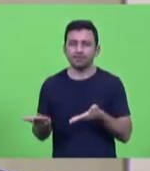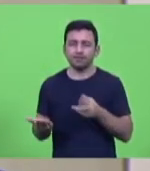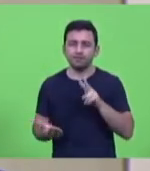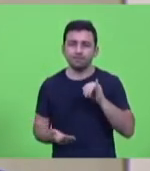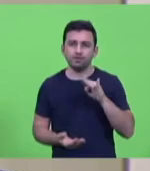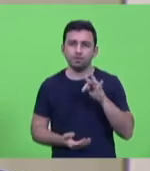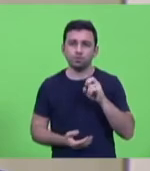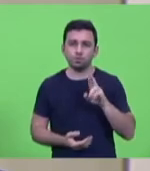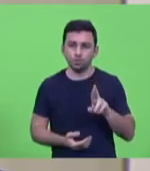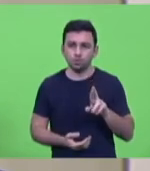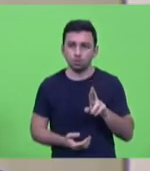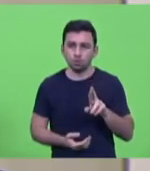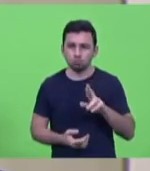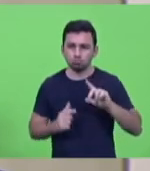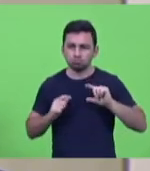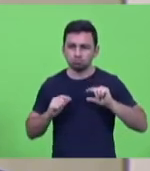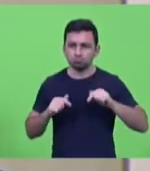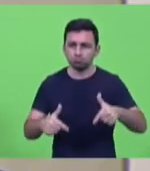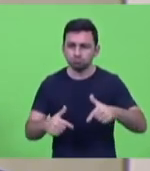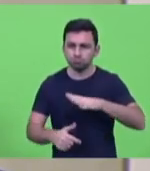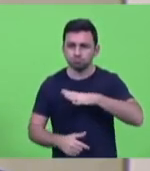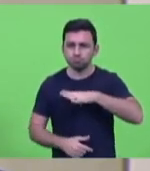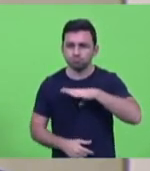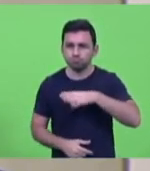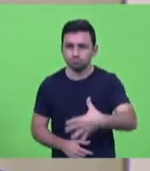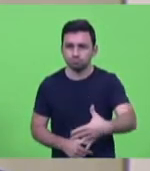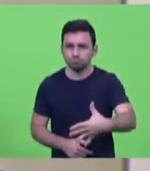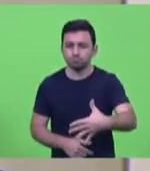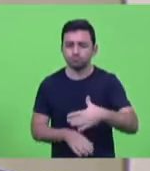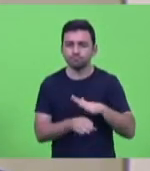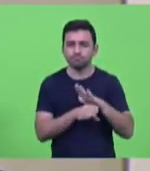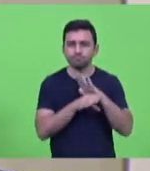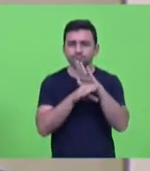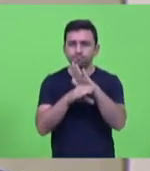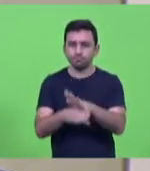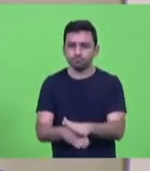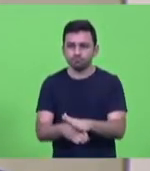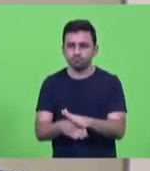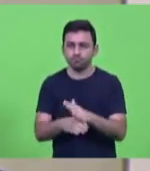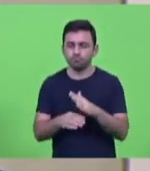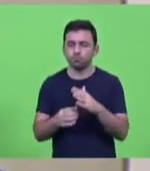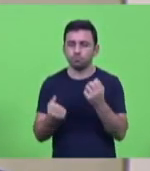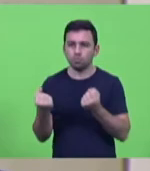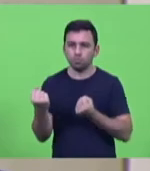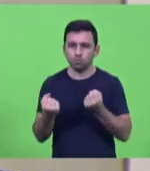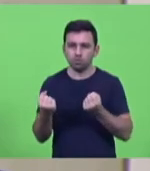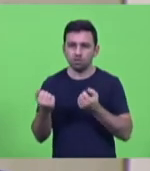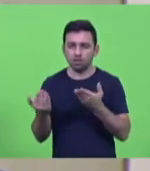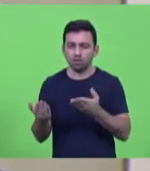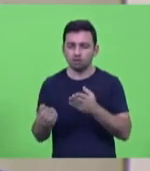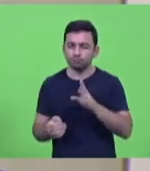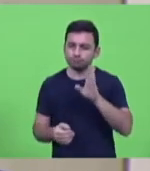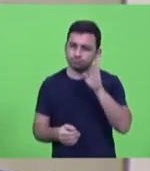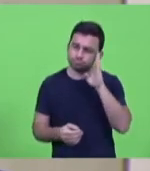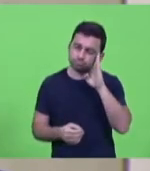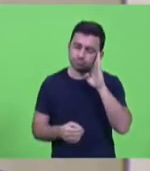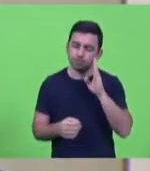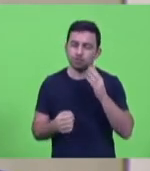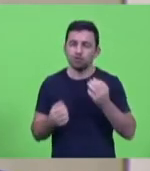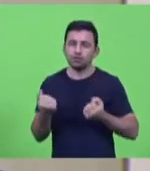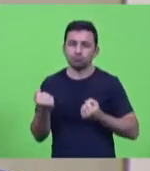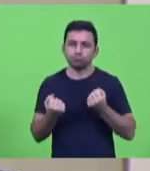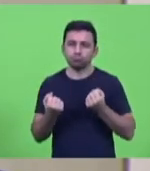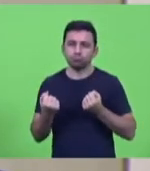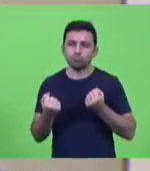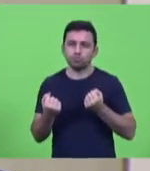de desprendimento e coragem ao socorrer um motorista que perdeu a consciência enquanto dirigia na principal